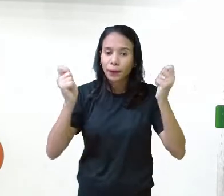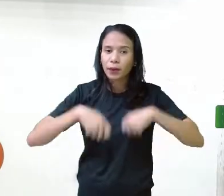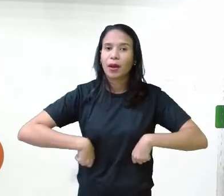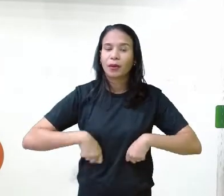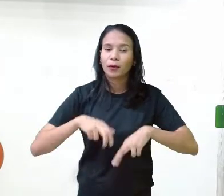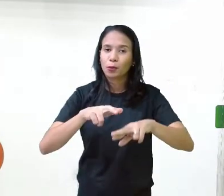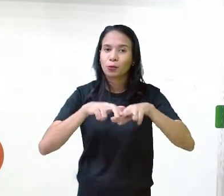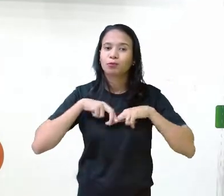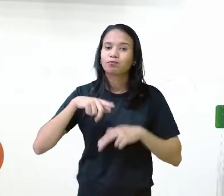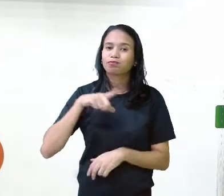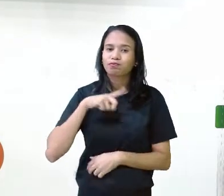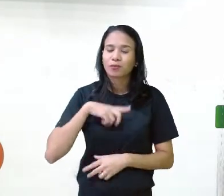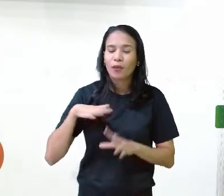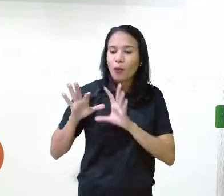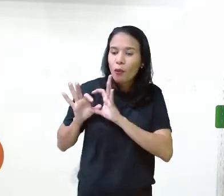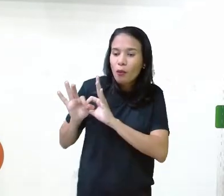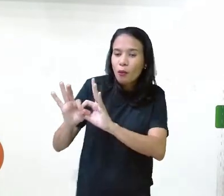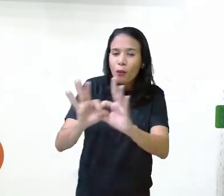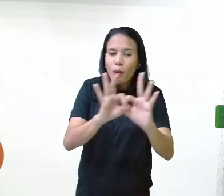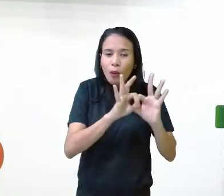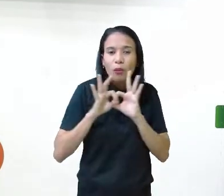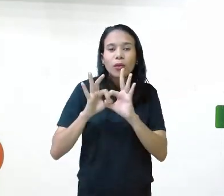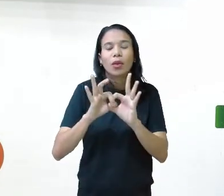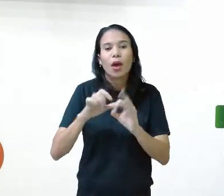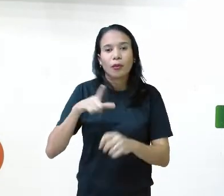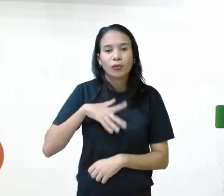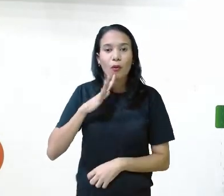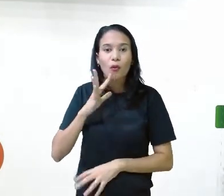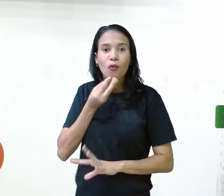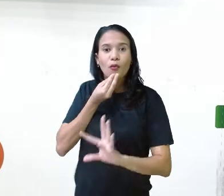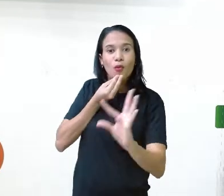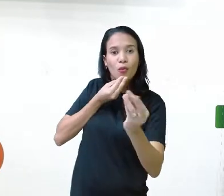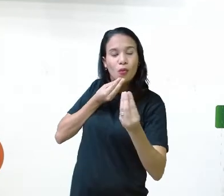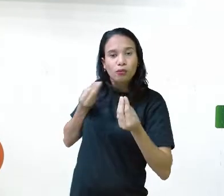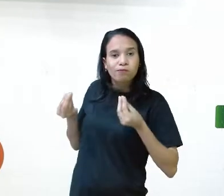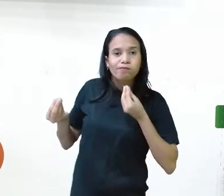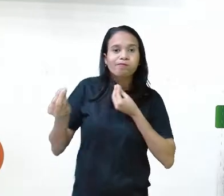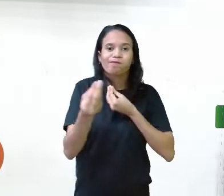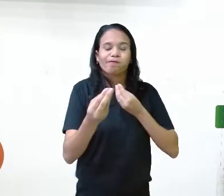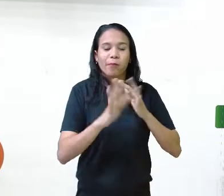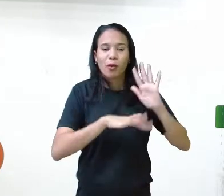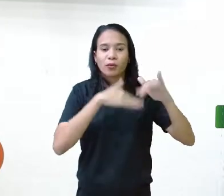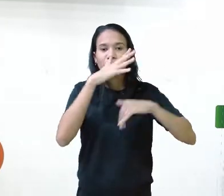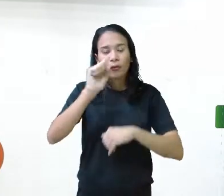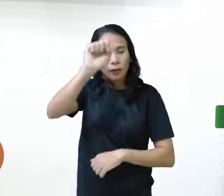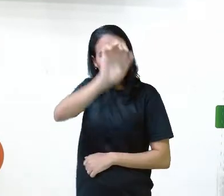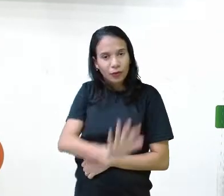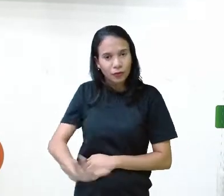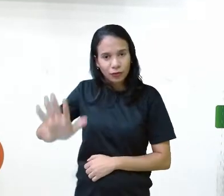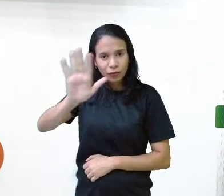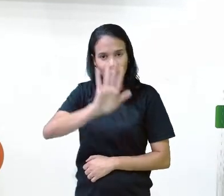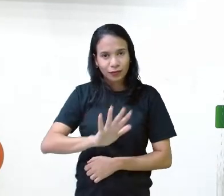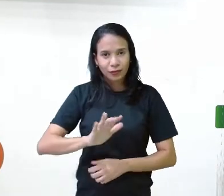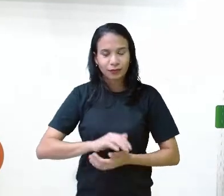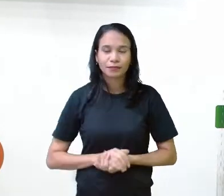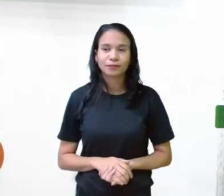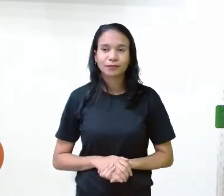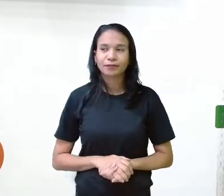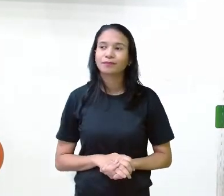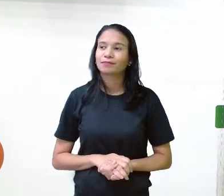Então, há ali uma união, há uma troca. Então, há um crescimento de uma maneira geral.